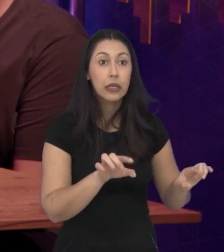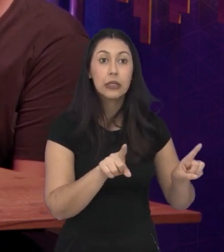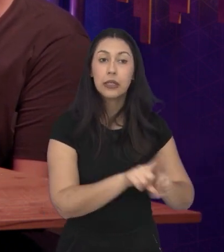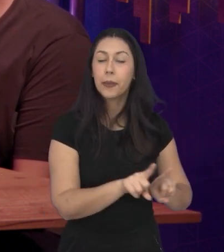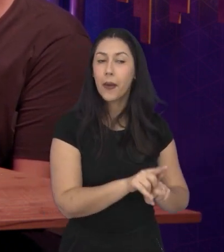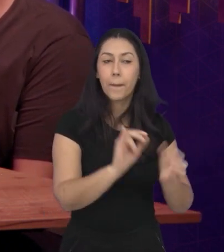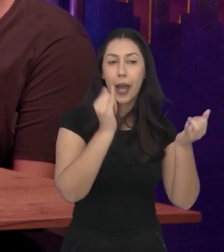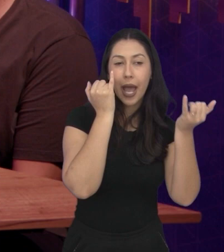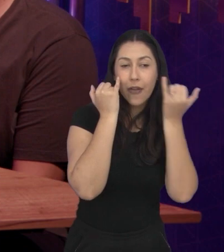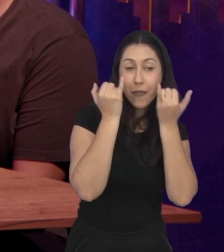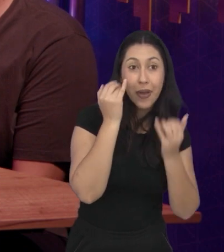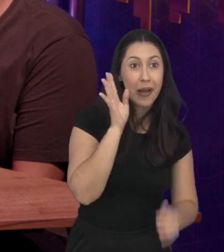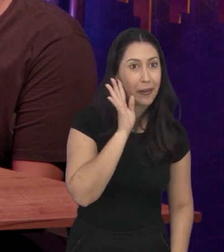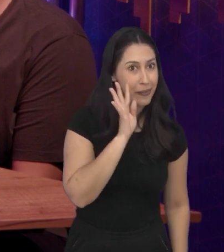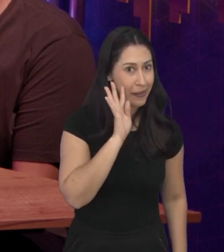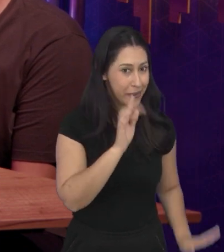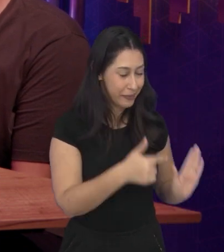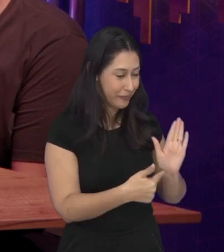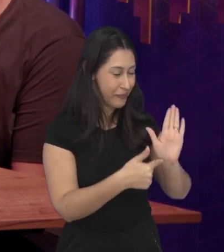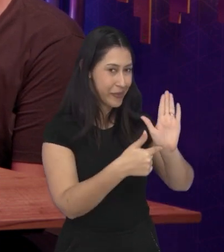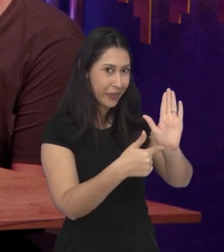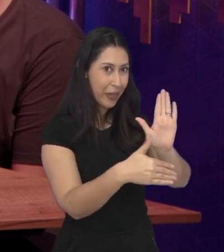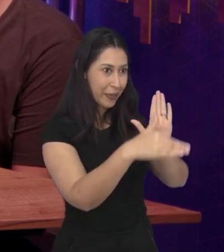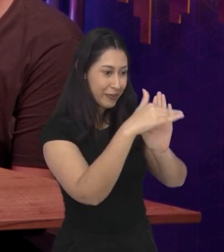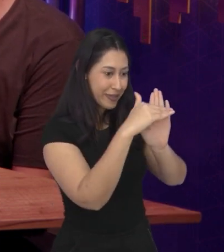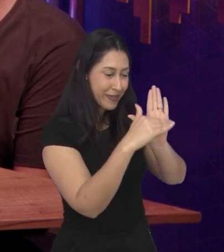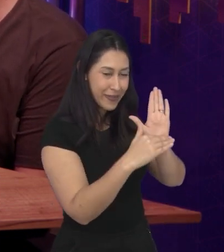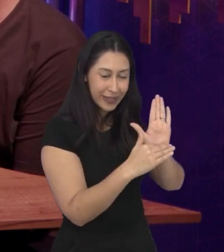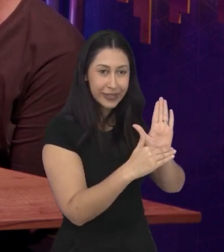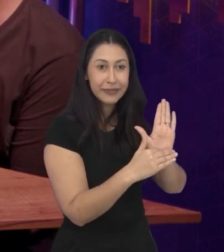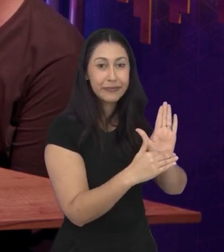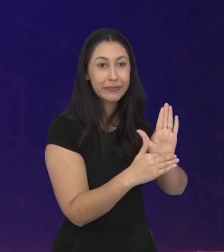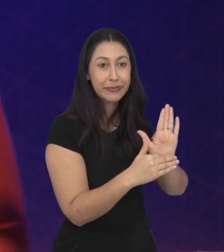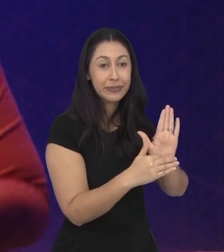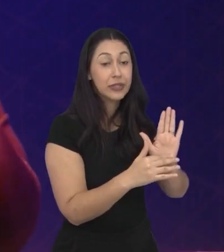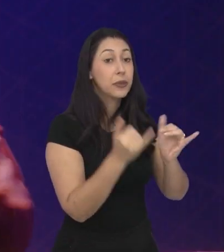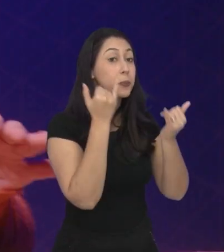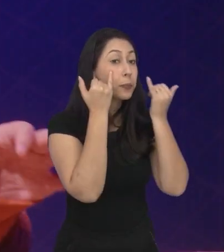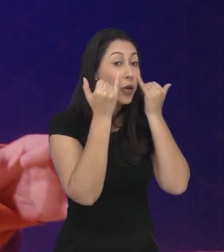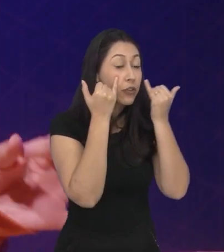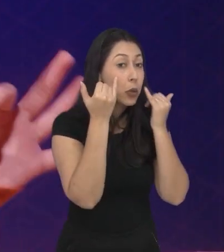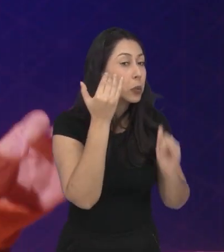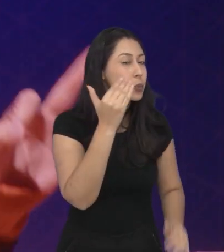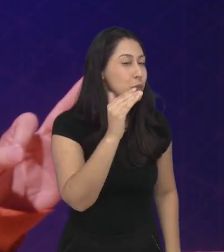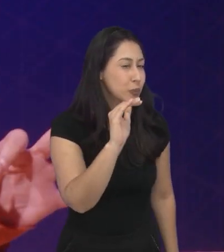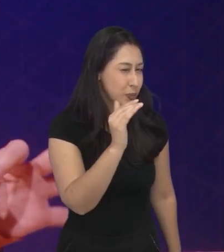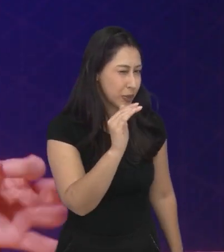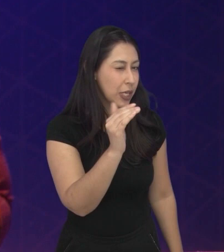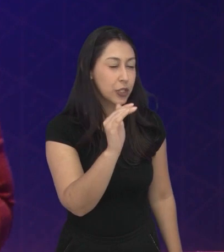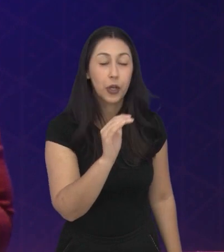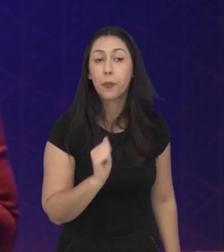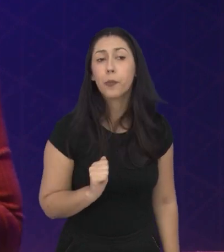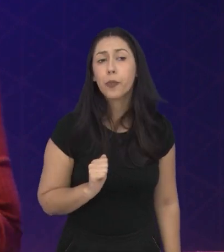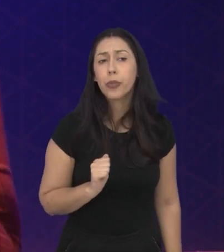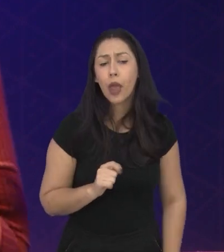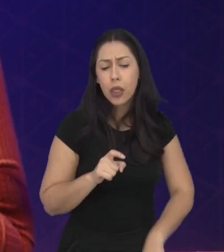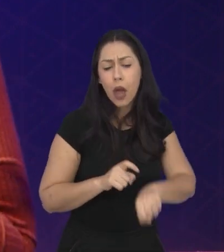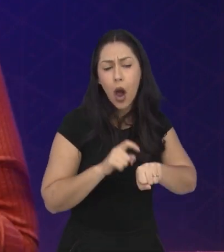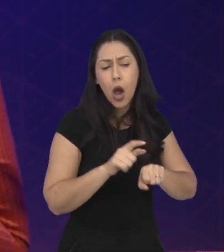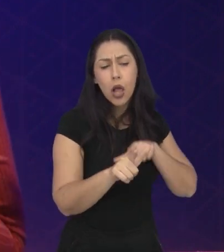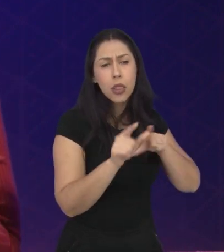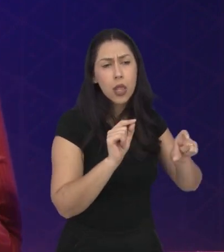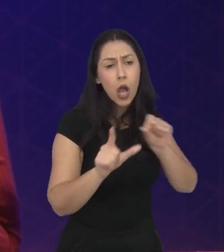E trazendo aqui mais uma informação que eu achei bem legal aqui na nossa pauta, tem aqui uma informação científica. Para